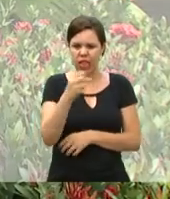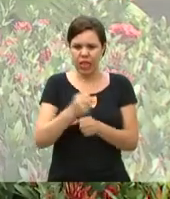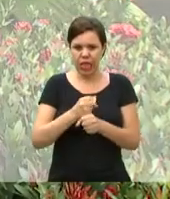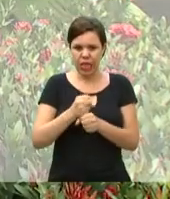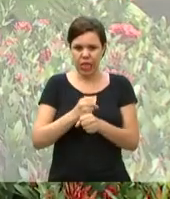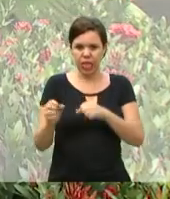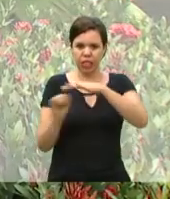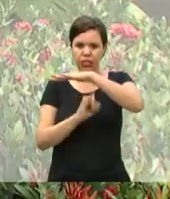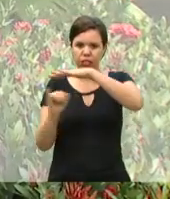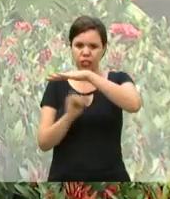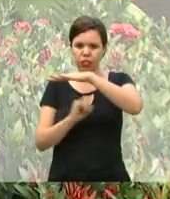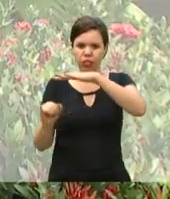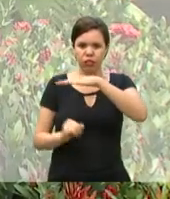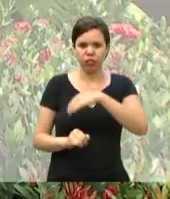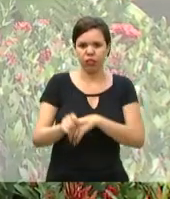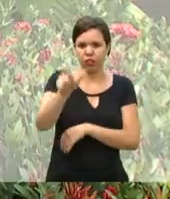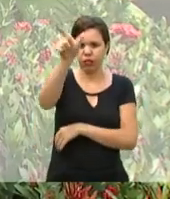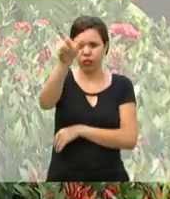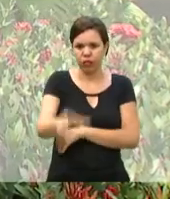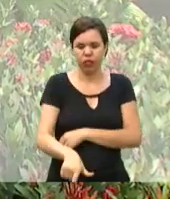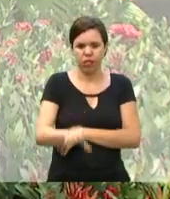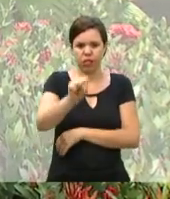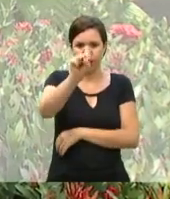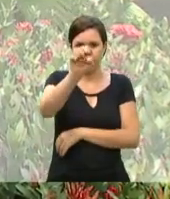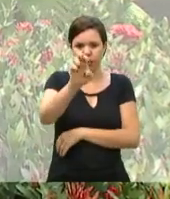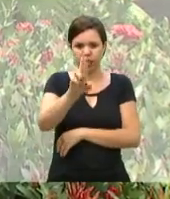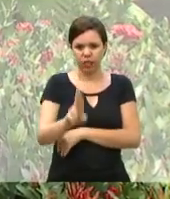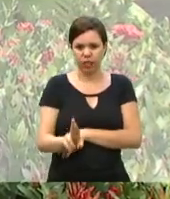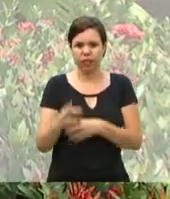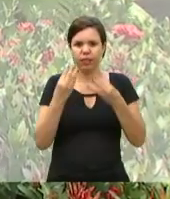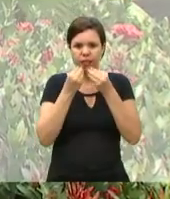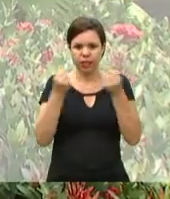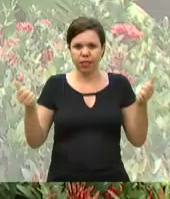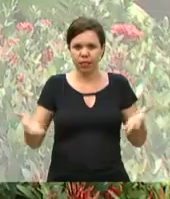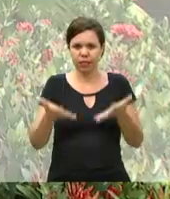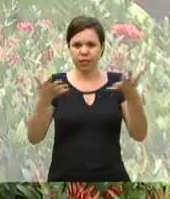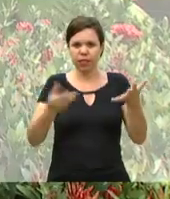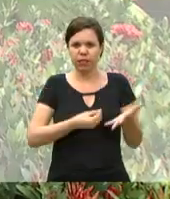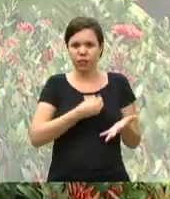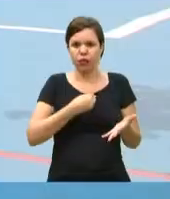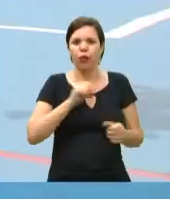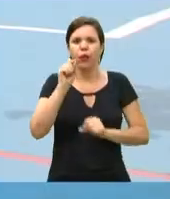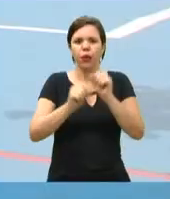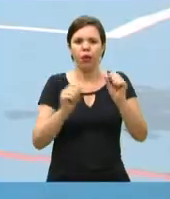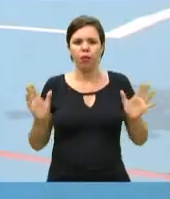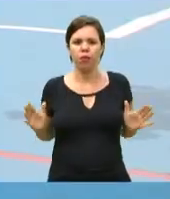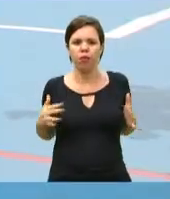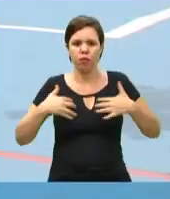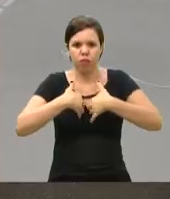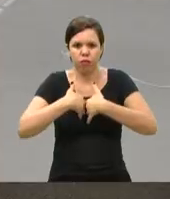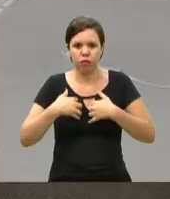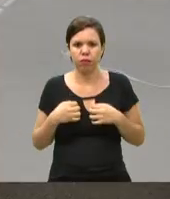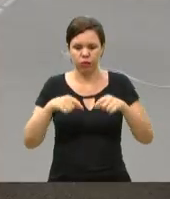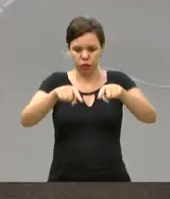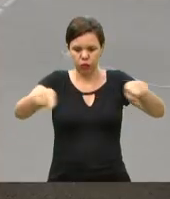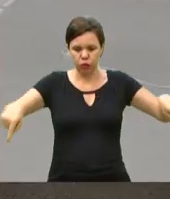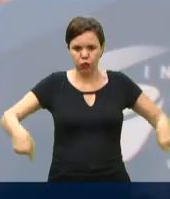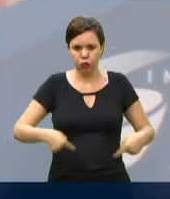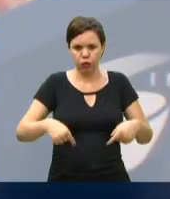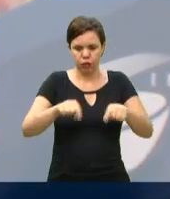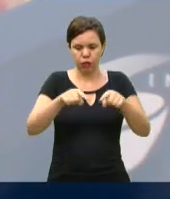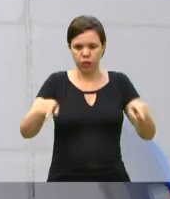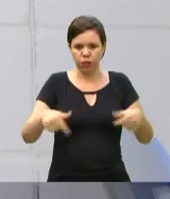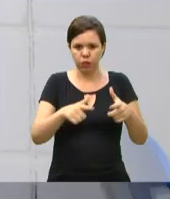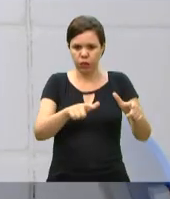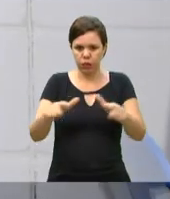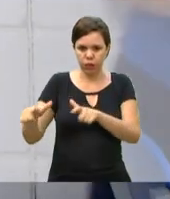história do Instituto Ser, que dá mais qualidade de vida para quem tem autismo. Na quadra, na sala,